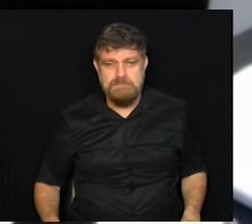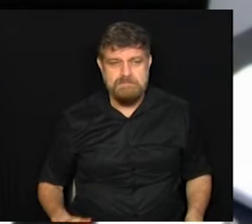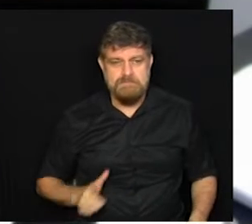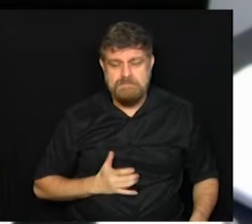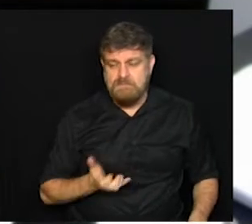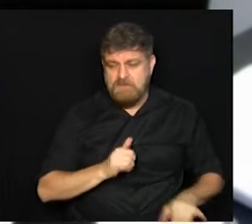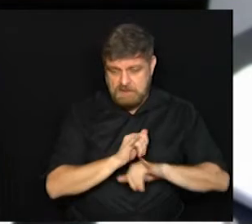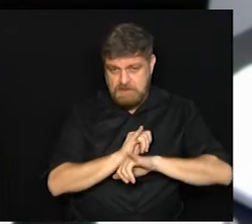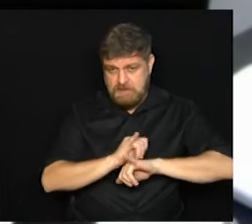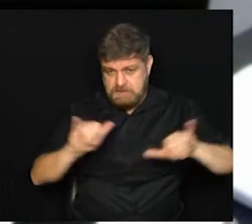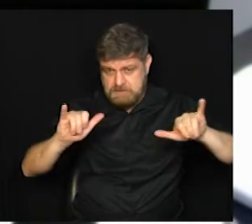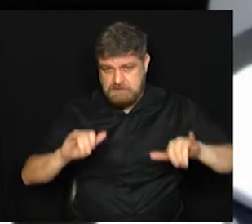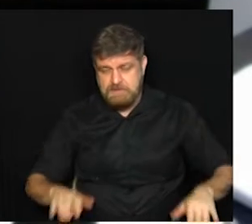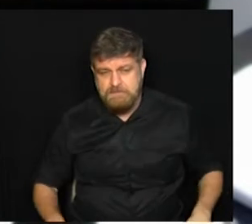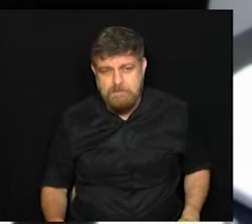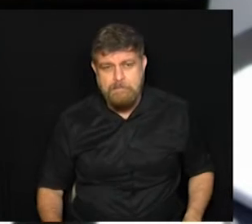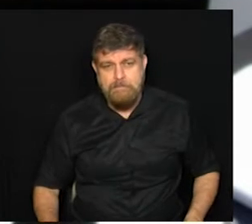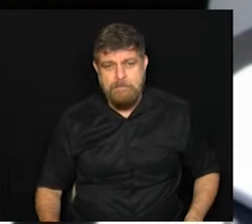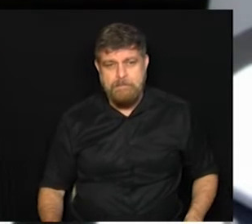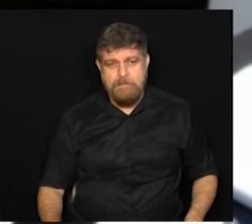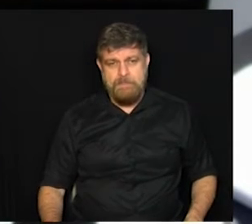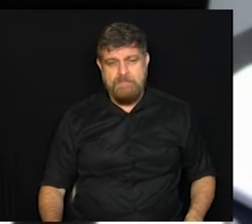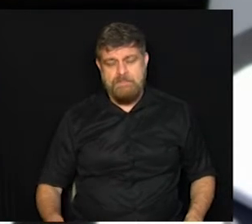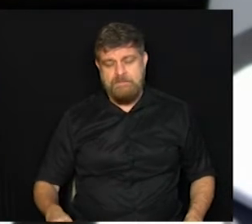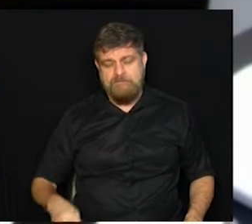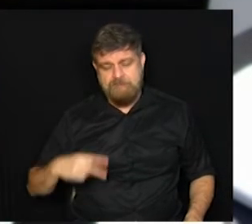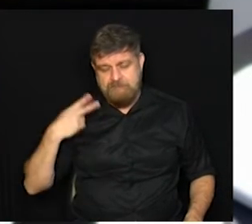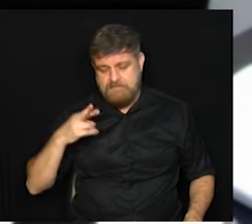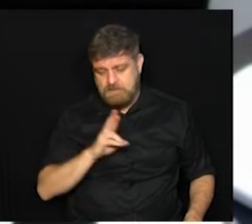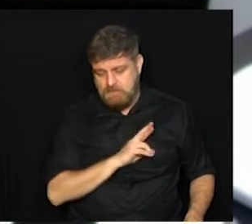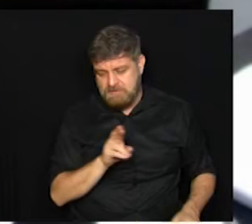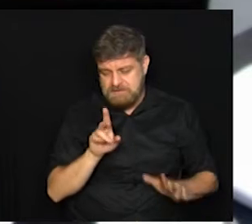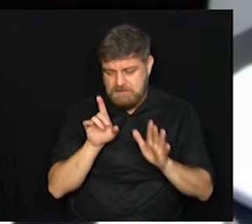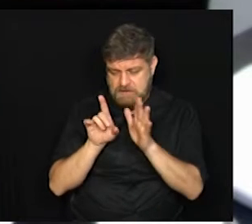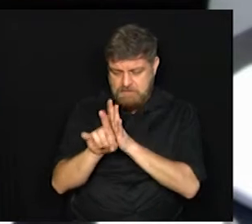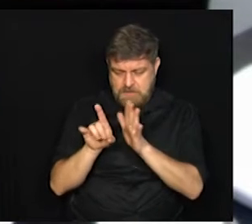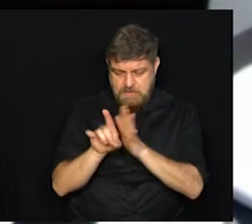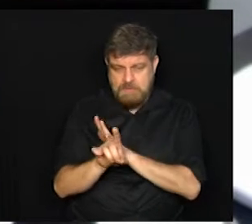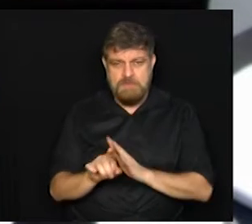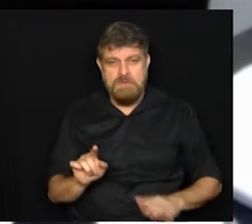Eu acho que essa questão do vereador Rossini,